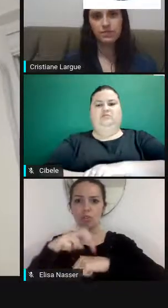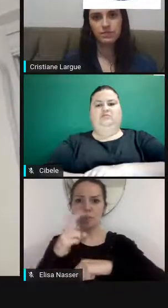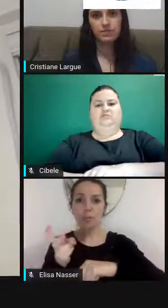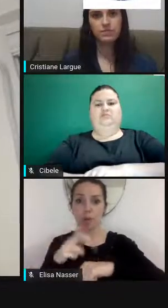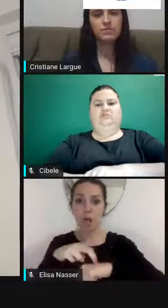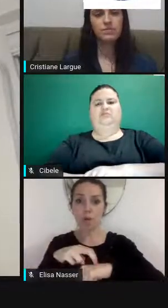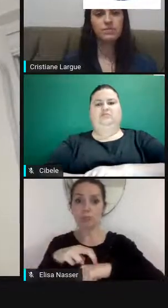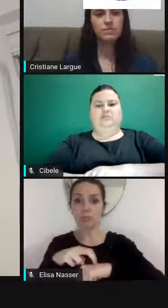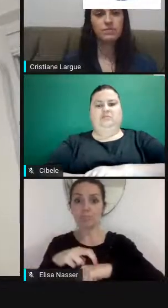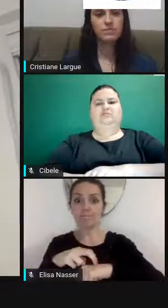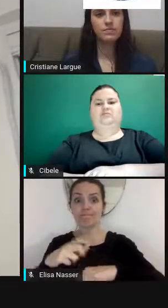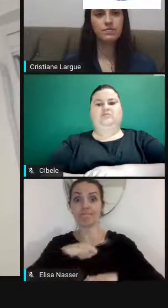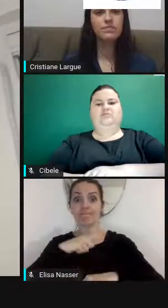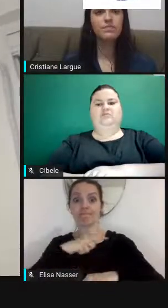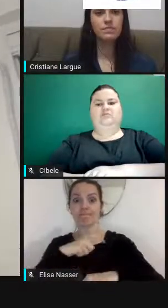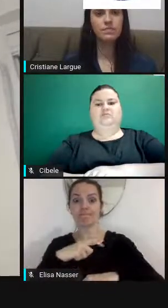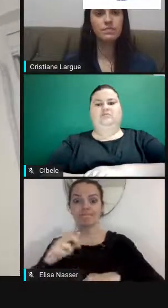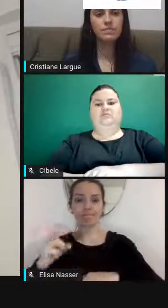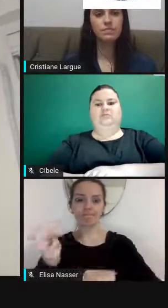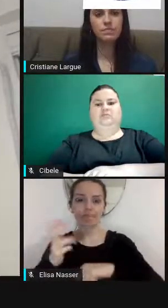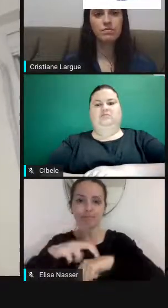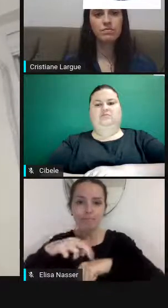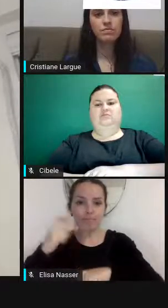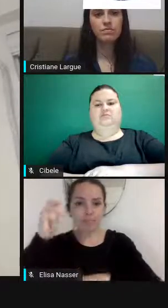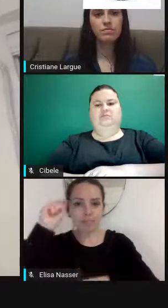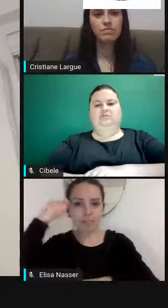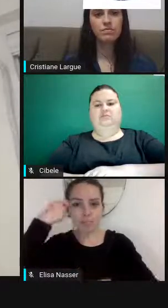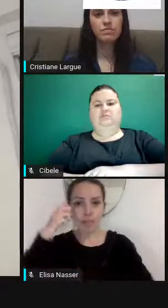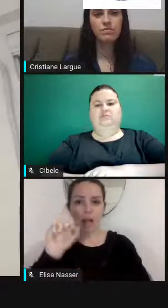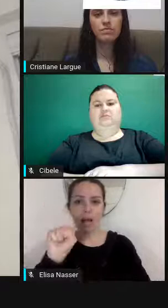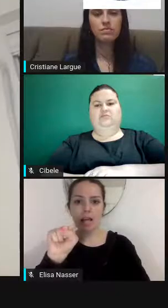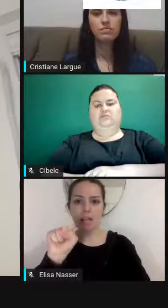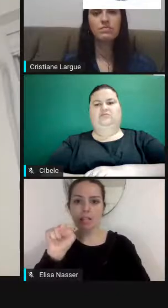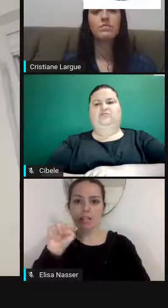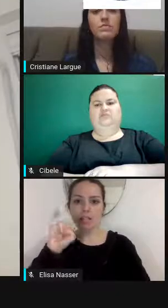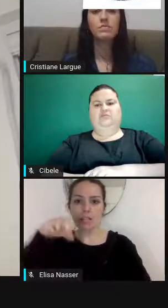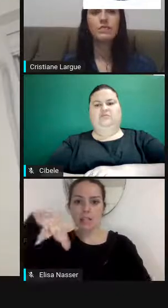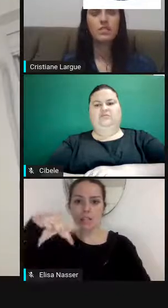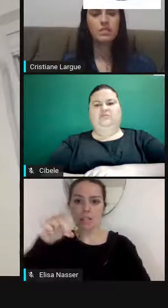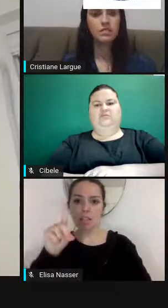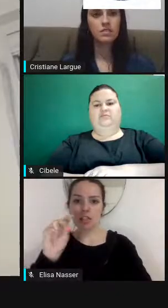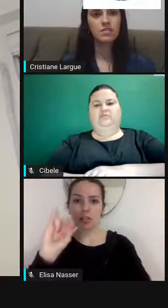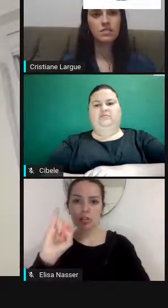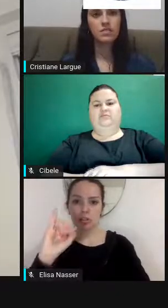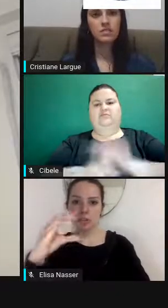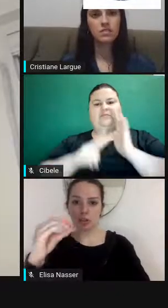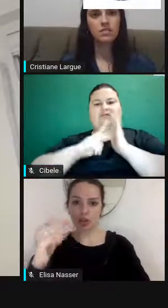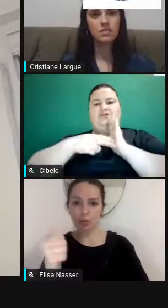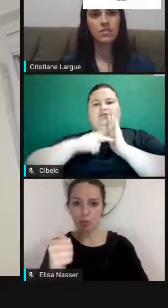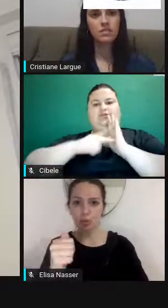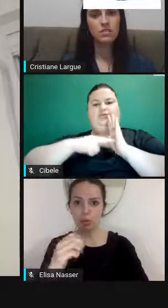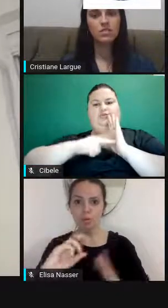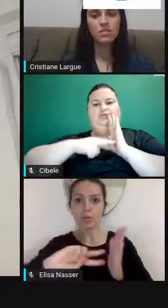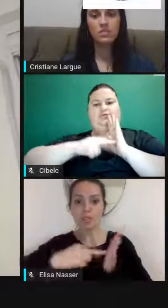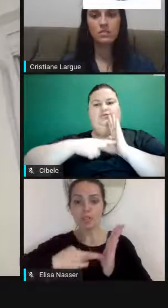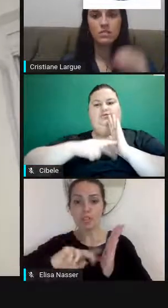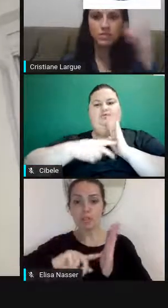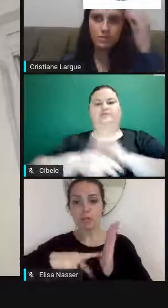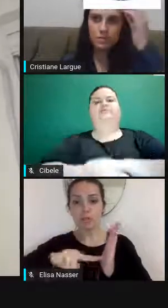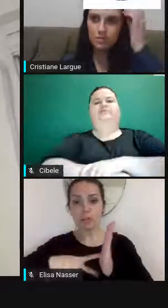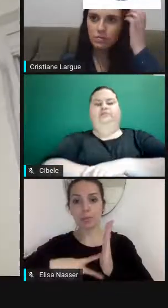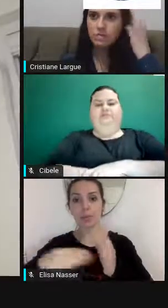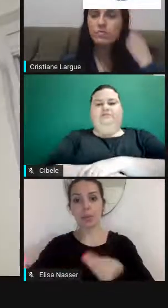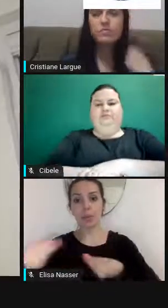Síndico Me manda uma foto sem escorpião Preto lá e eu fui lá atrás aliar para fazer o serviço de avaliar né quais eram os problemas em potencial